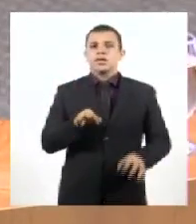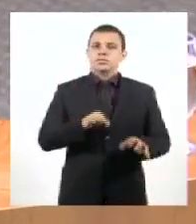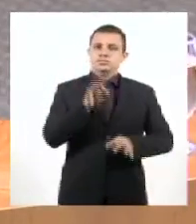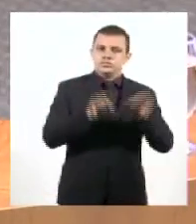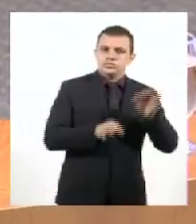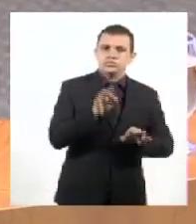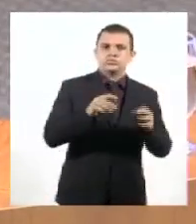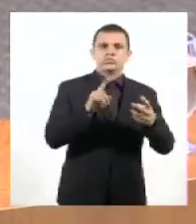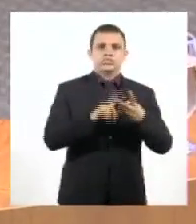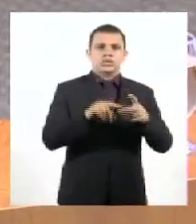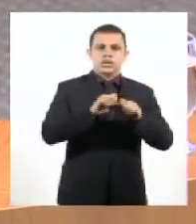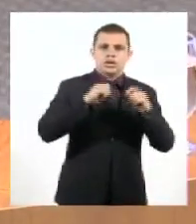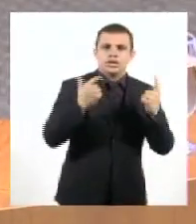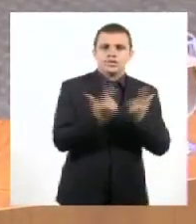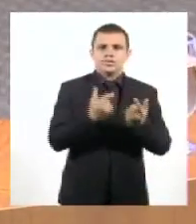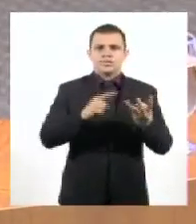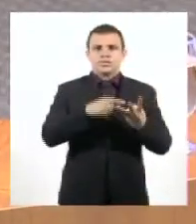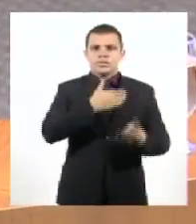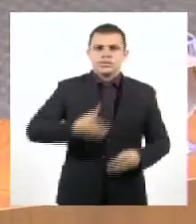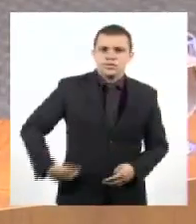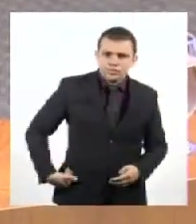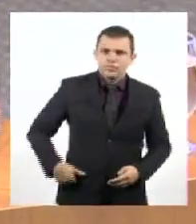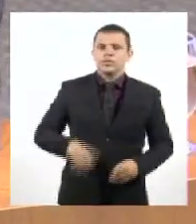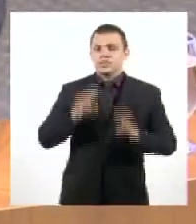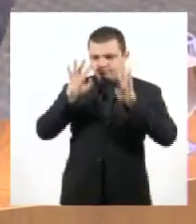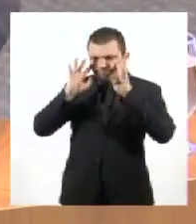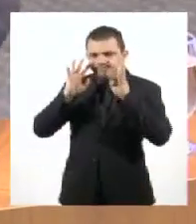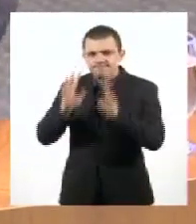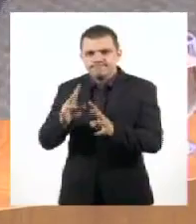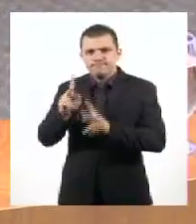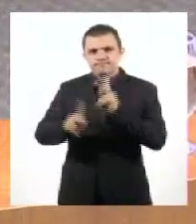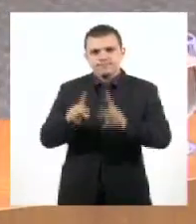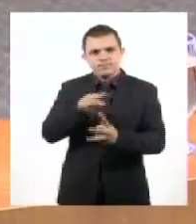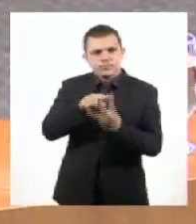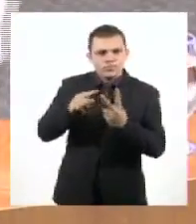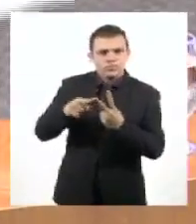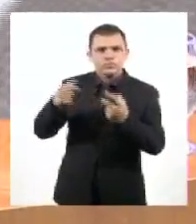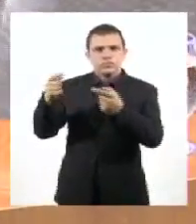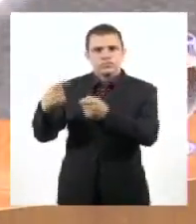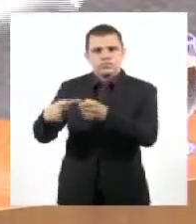dará à população desses dois municípios. Mais uma vez, que Deus abençoe a todos.